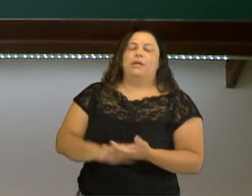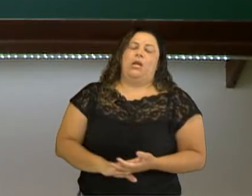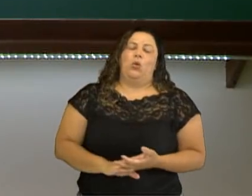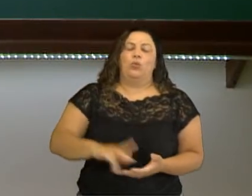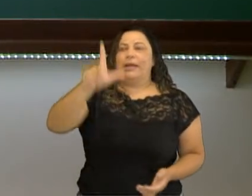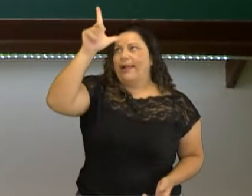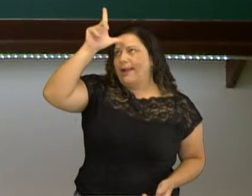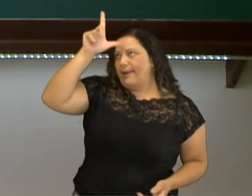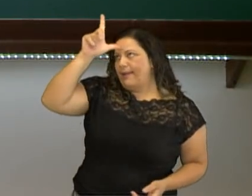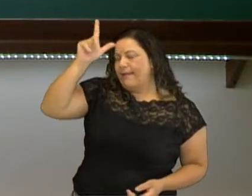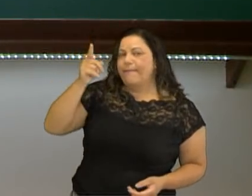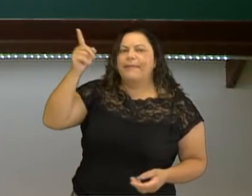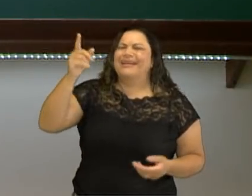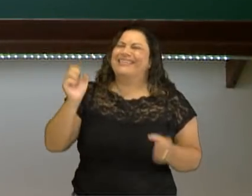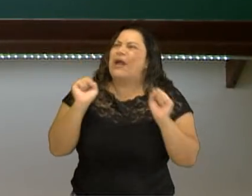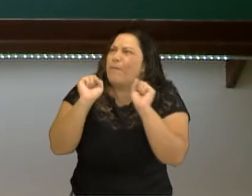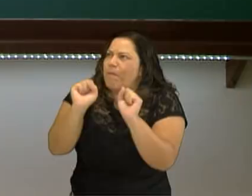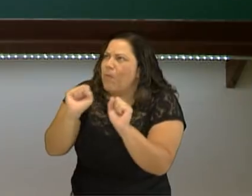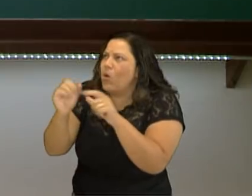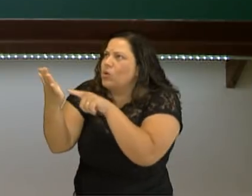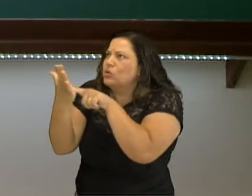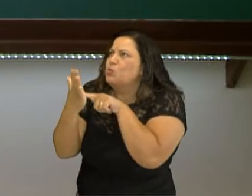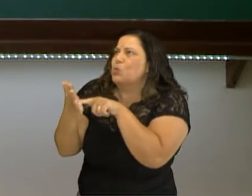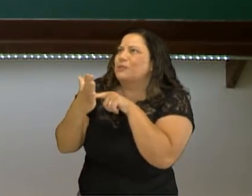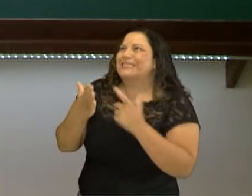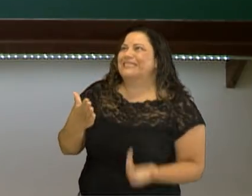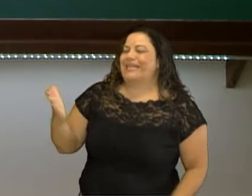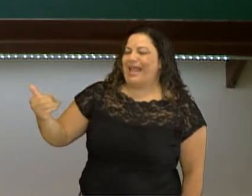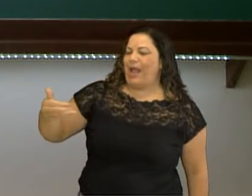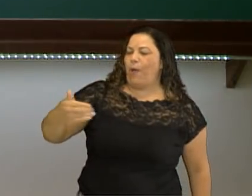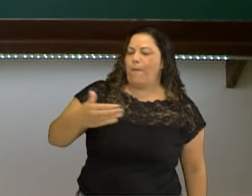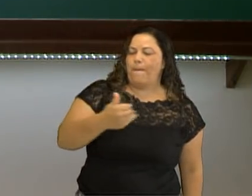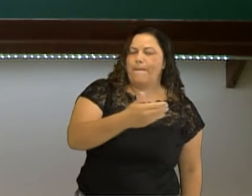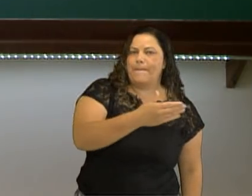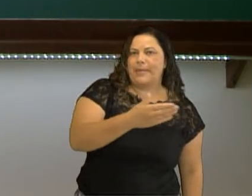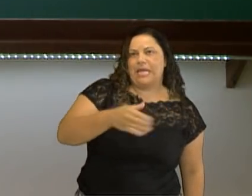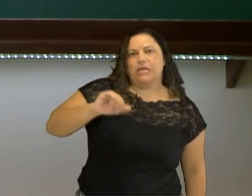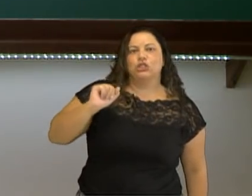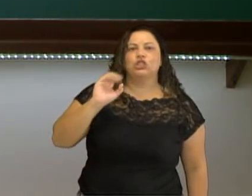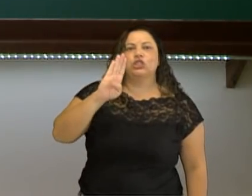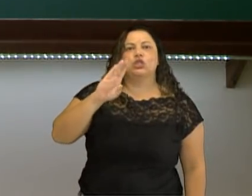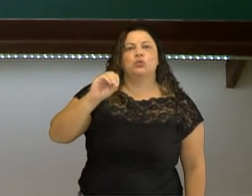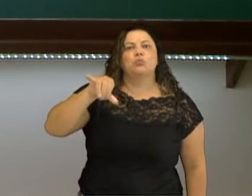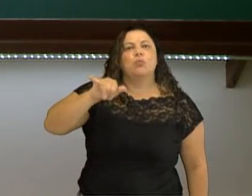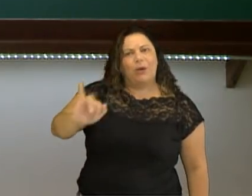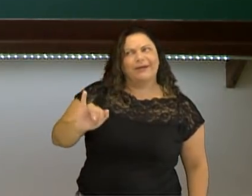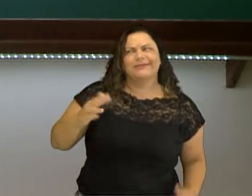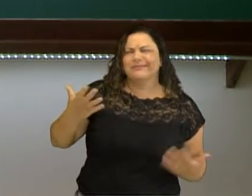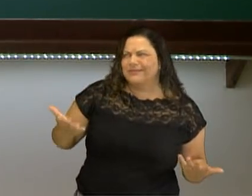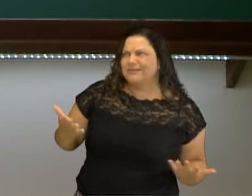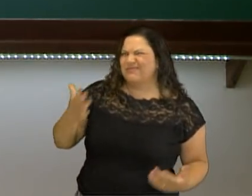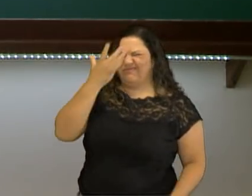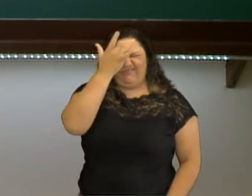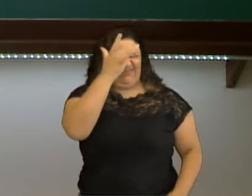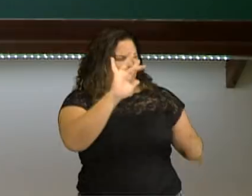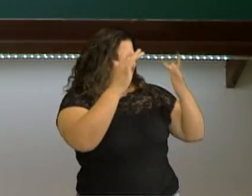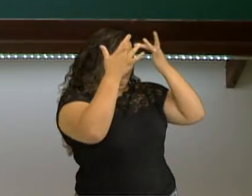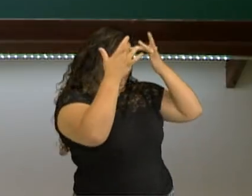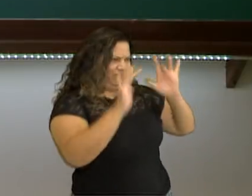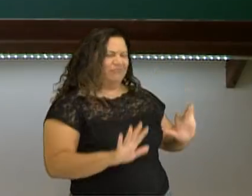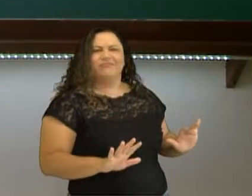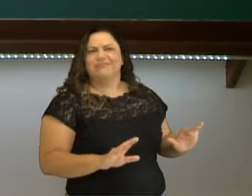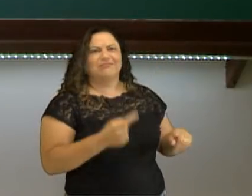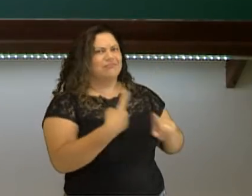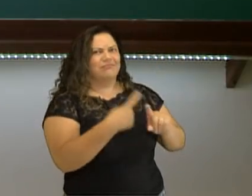e falasse assim, você pode me mostrar um peixe-boi? As pessoas não iam entender o que eu estou falando, porque o idioma lá é